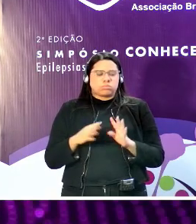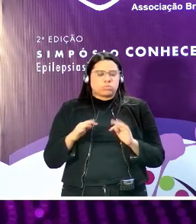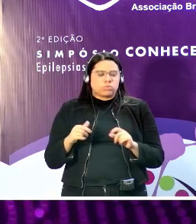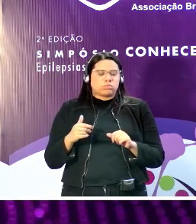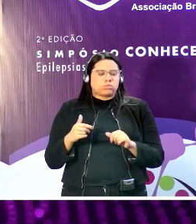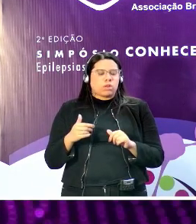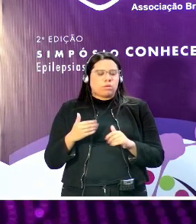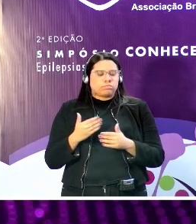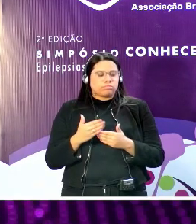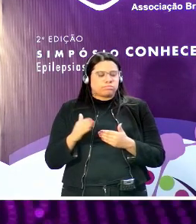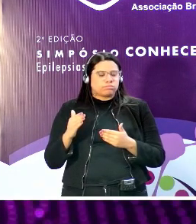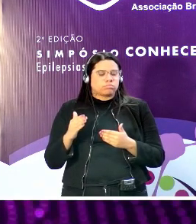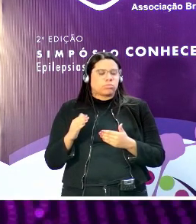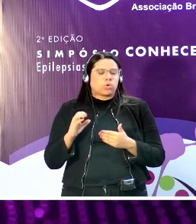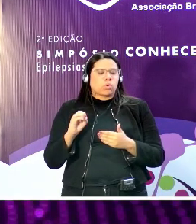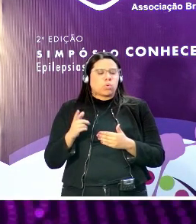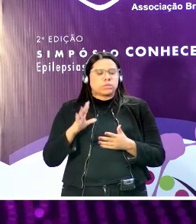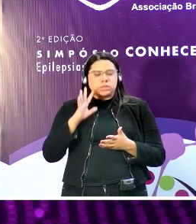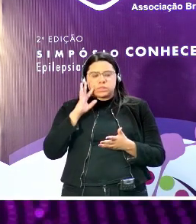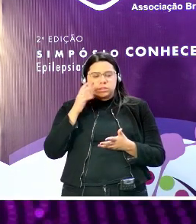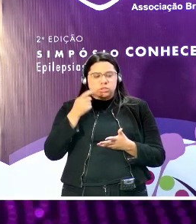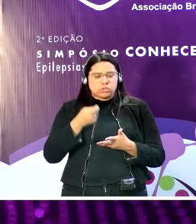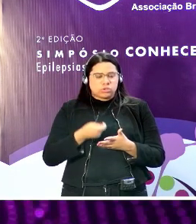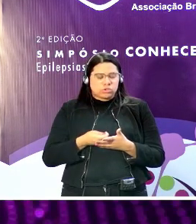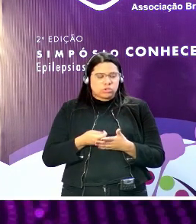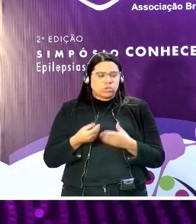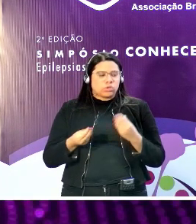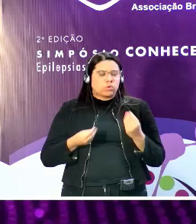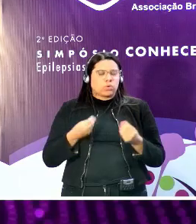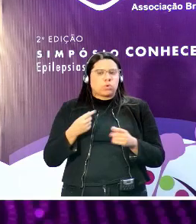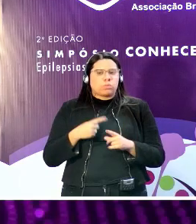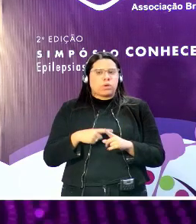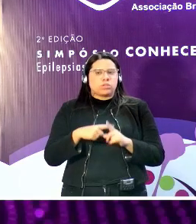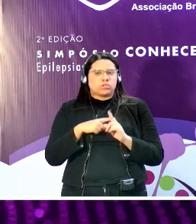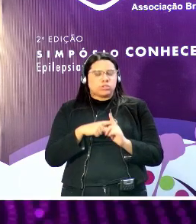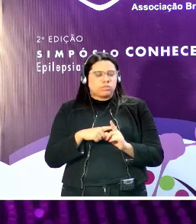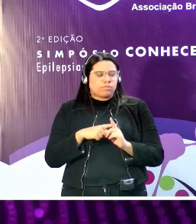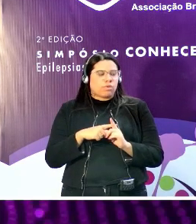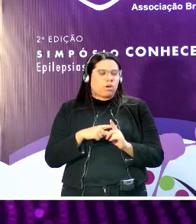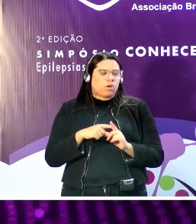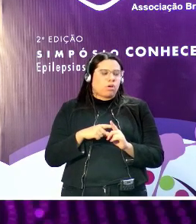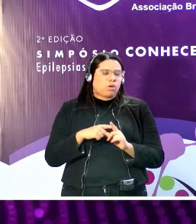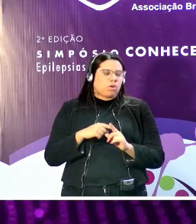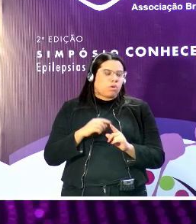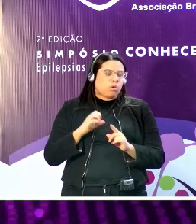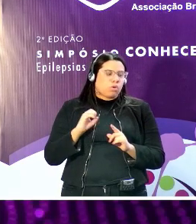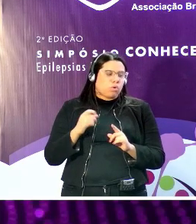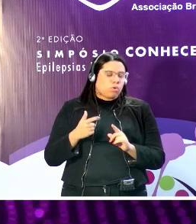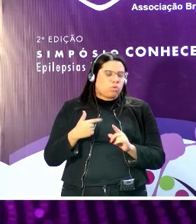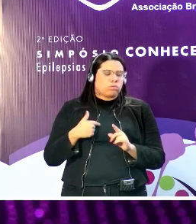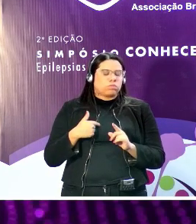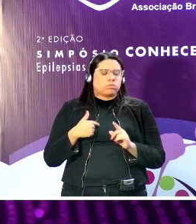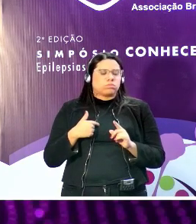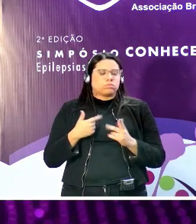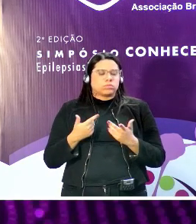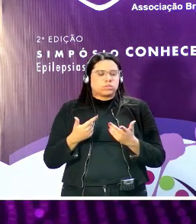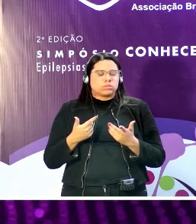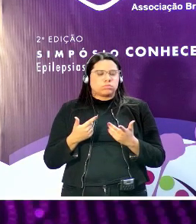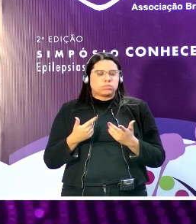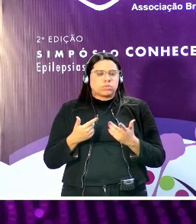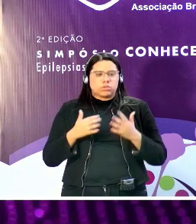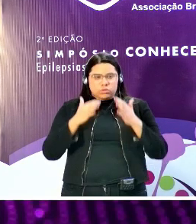e aí ele decide ativar essa descarga, olhar esses neurônios podem ser inibidores ou